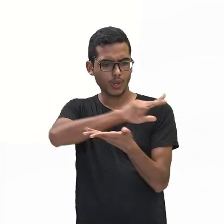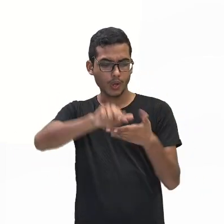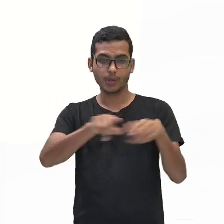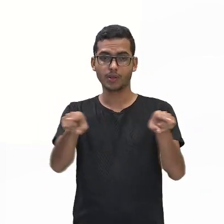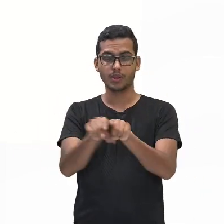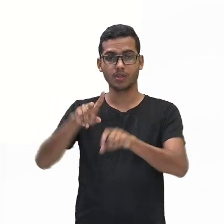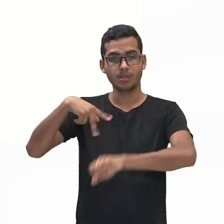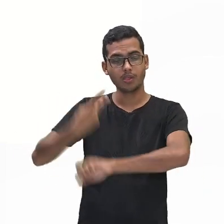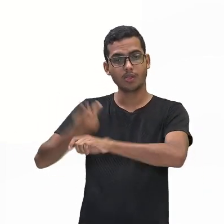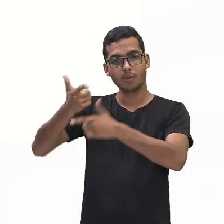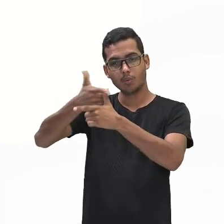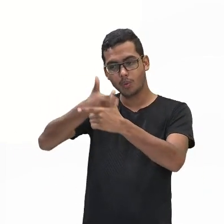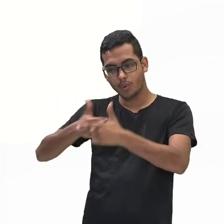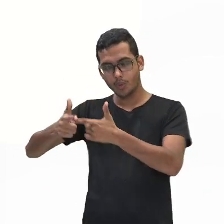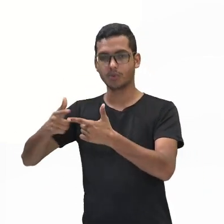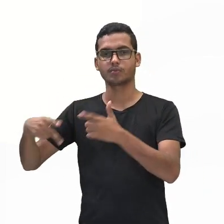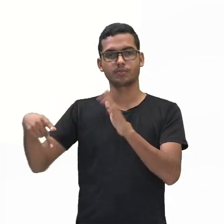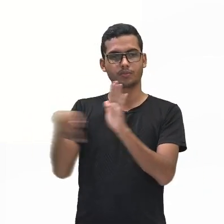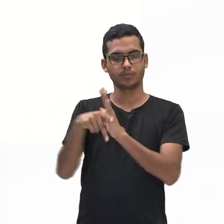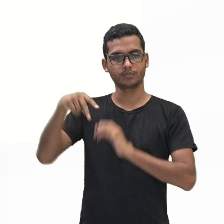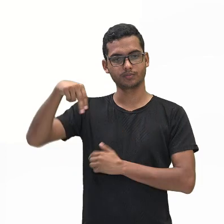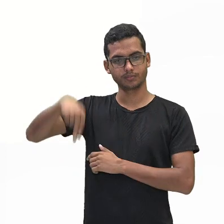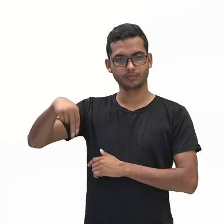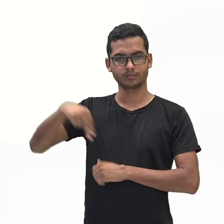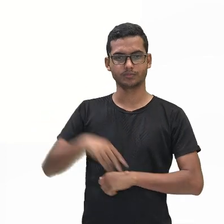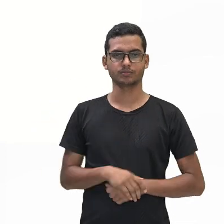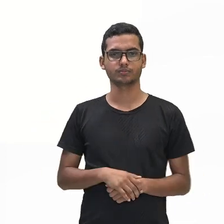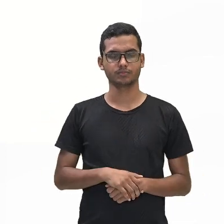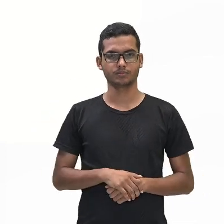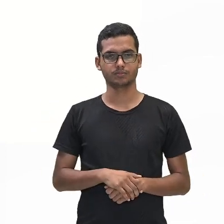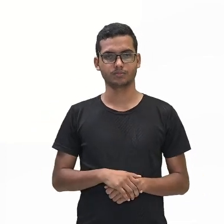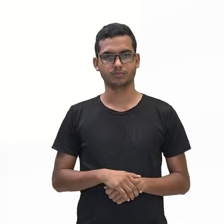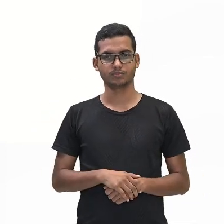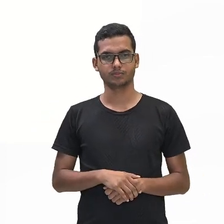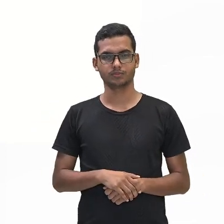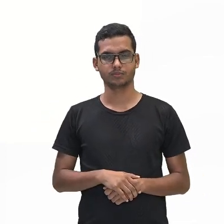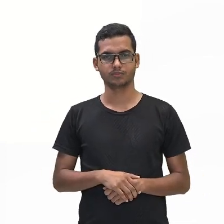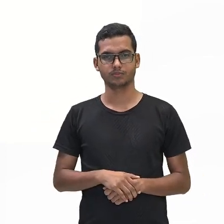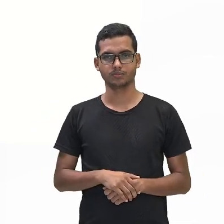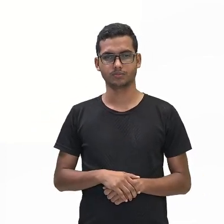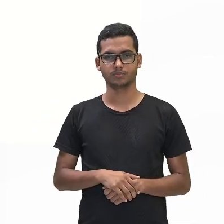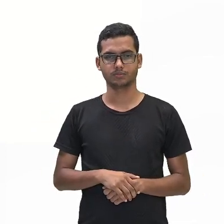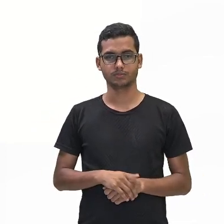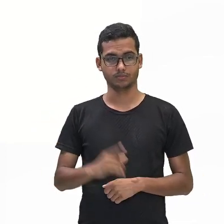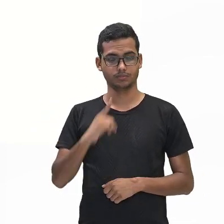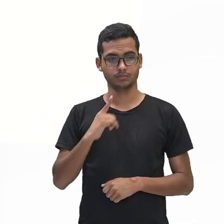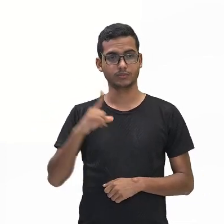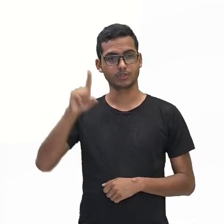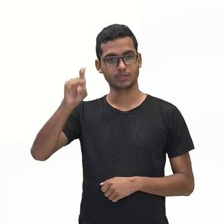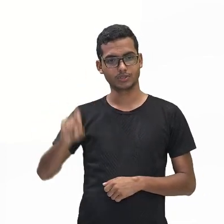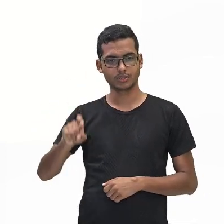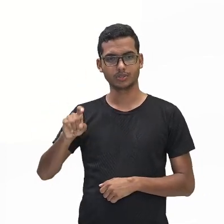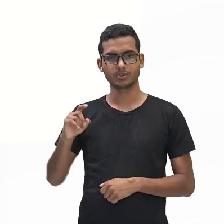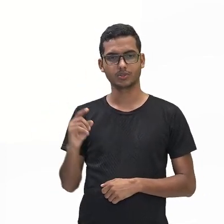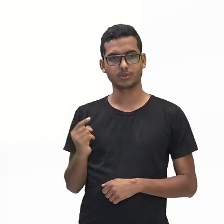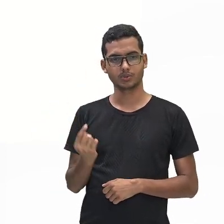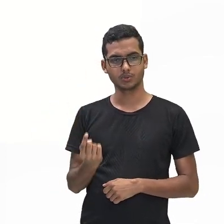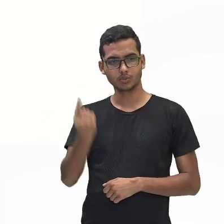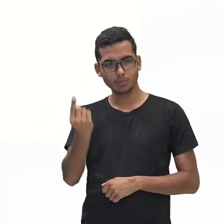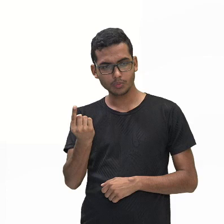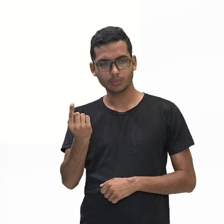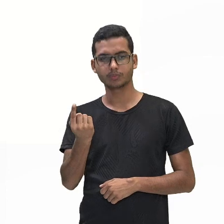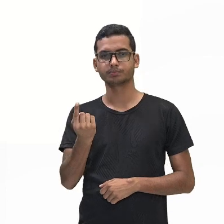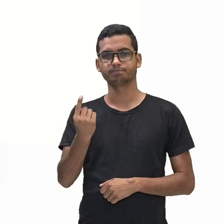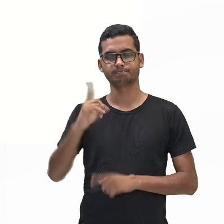dividido por n, tá? Então, nós temos aqui o x1 mais x2 mais xn dividido